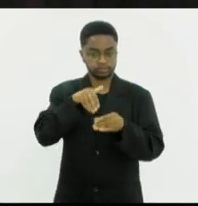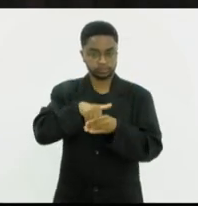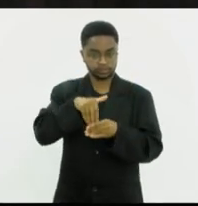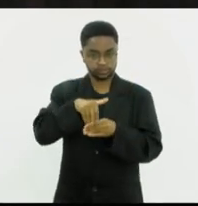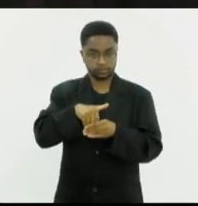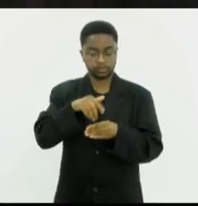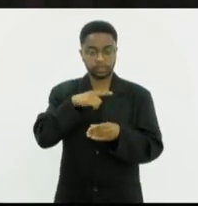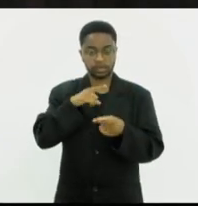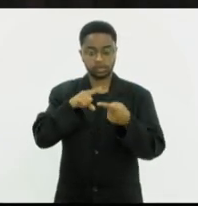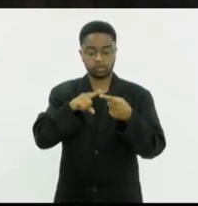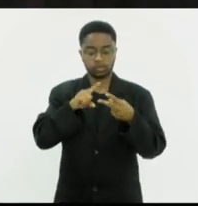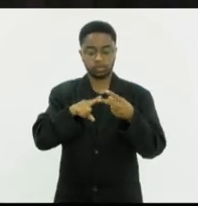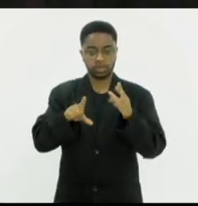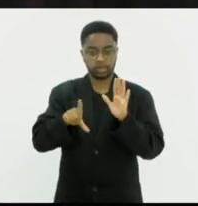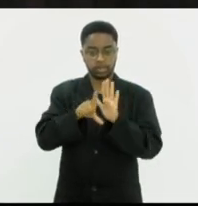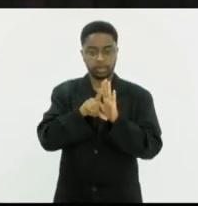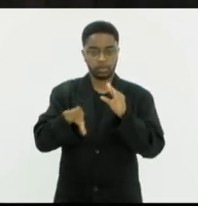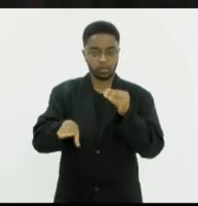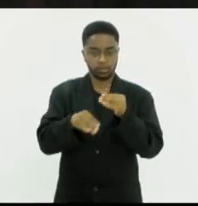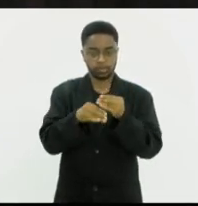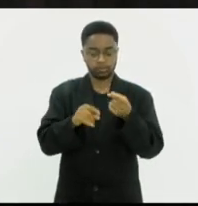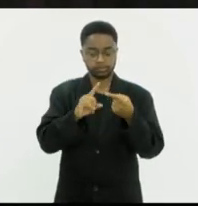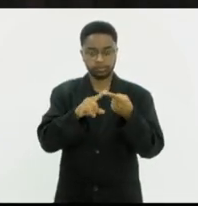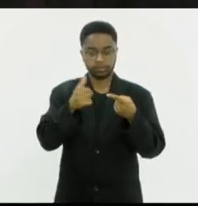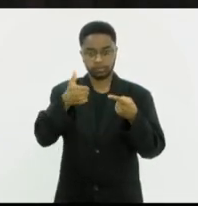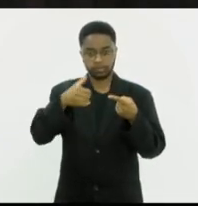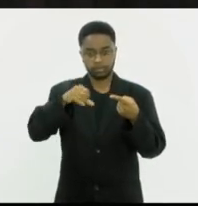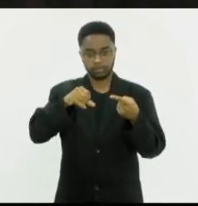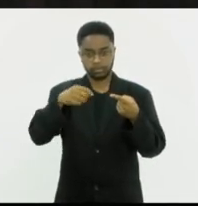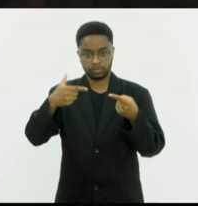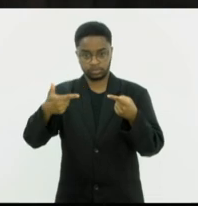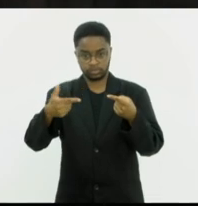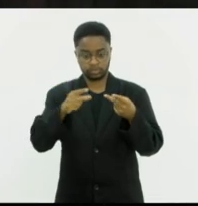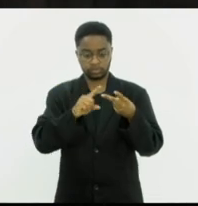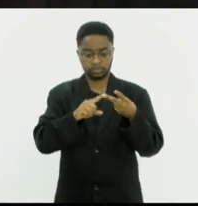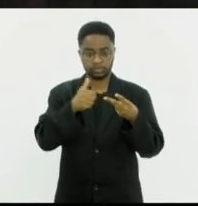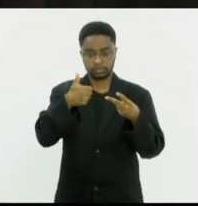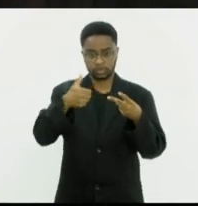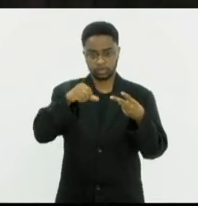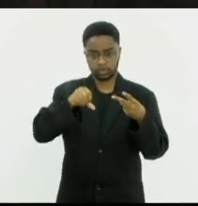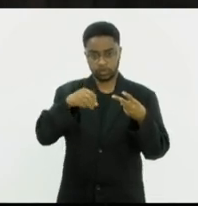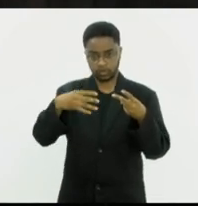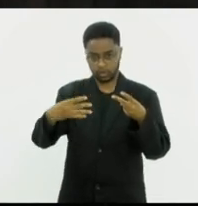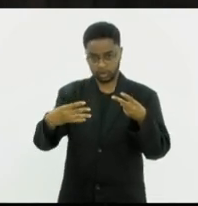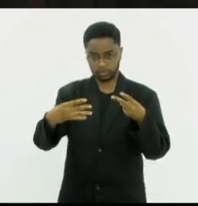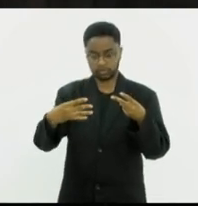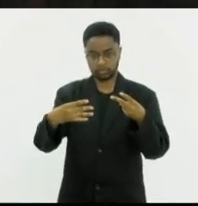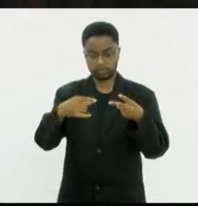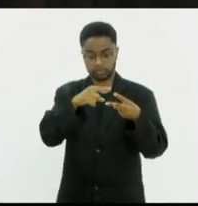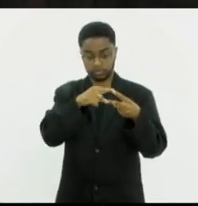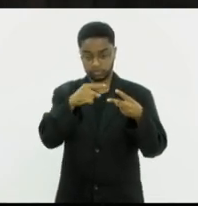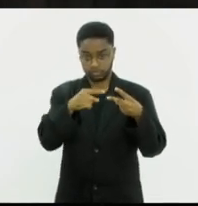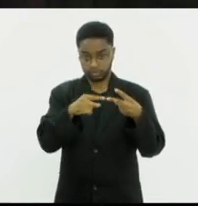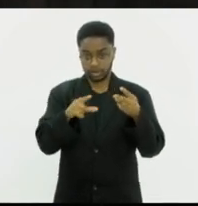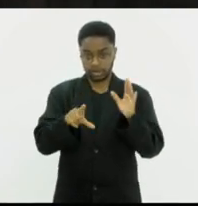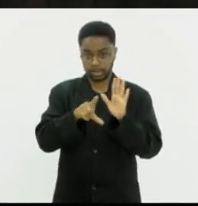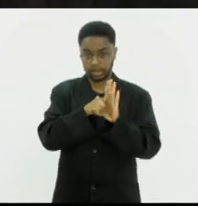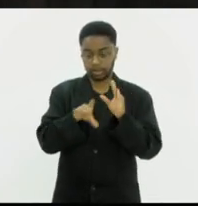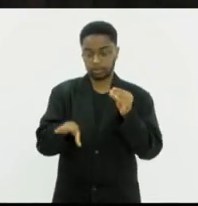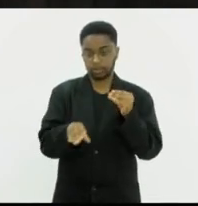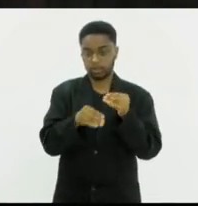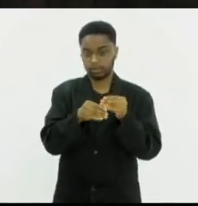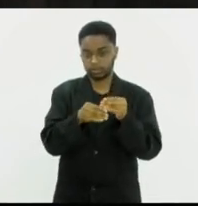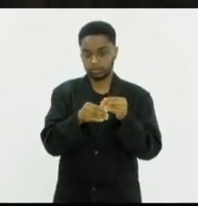leis complementares, 192 e 194. Essas leis